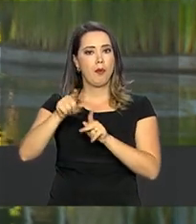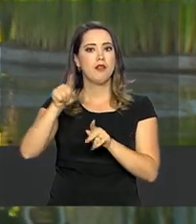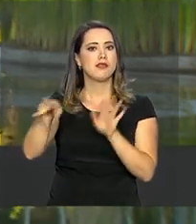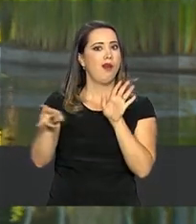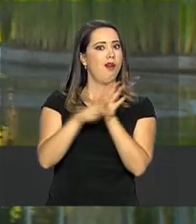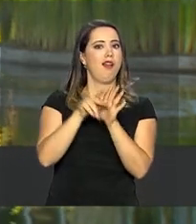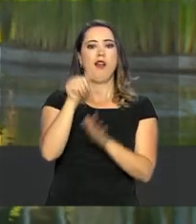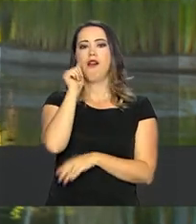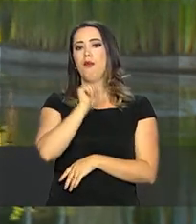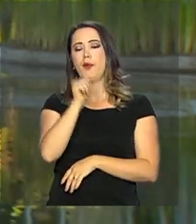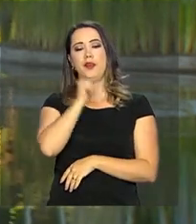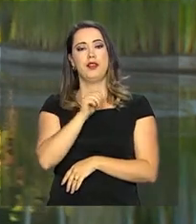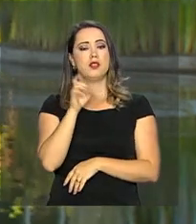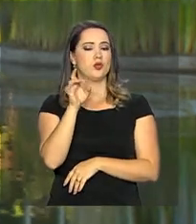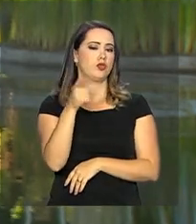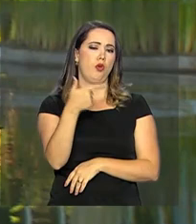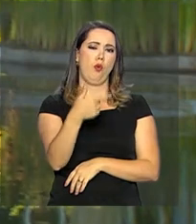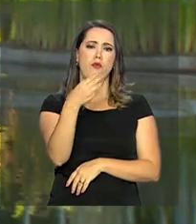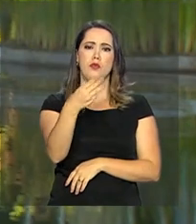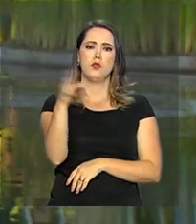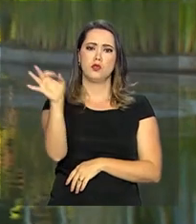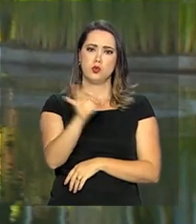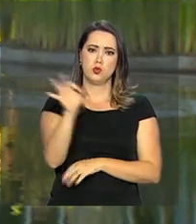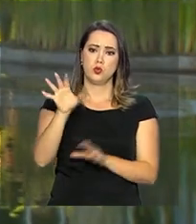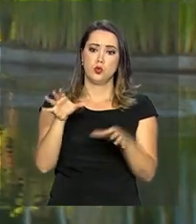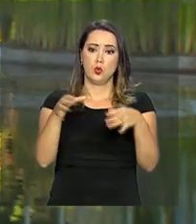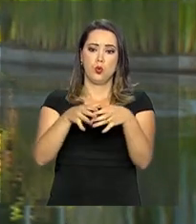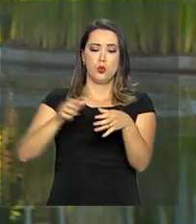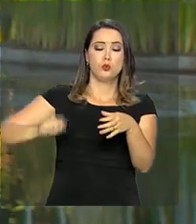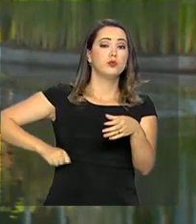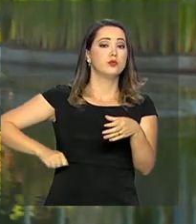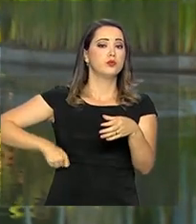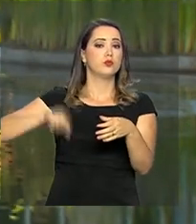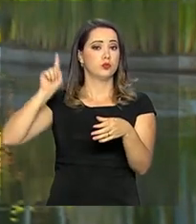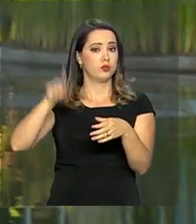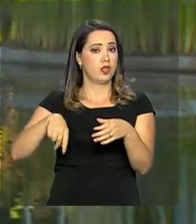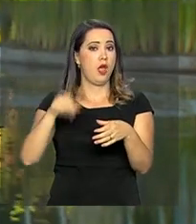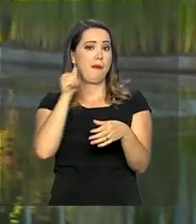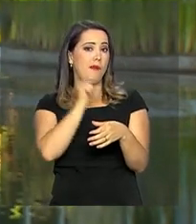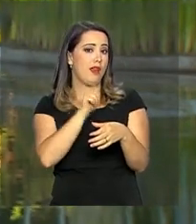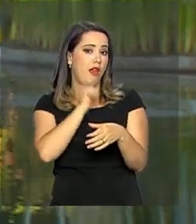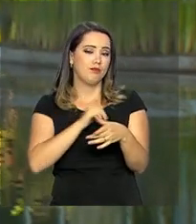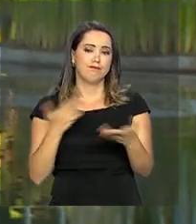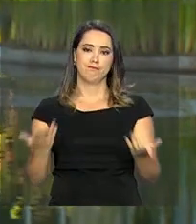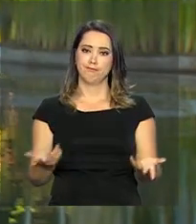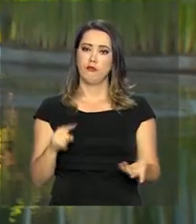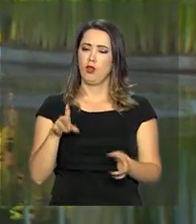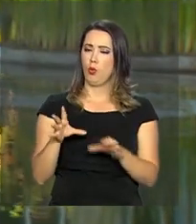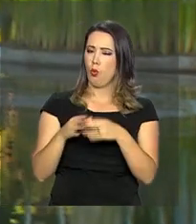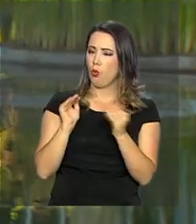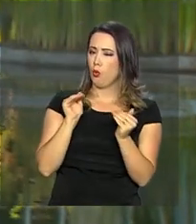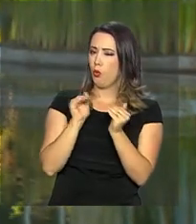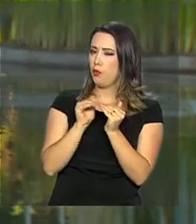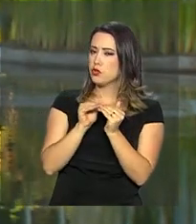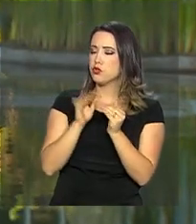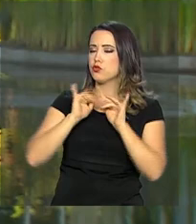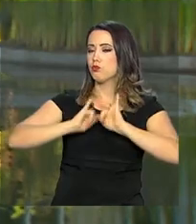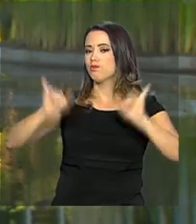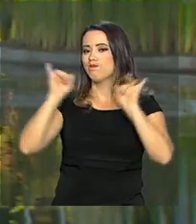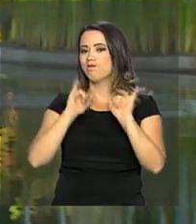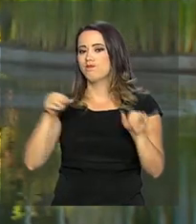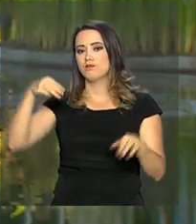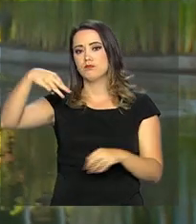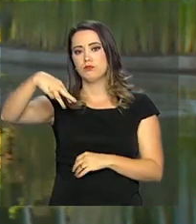apenas 23 por cento do corpo diplomático é feminino e é justamente esse o objetivo da campanha do